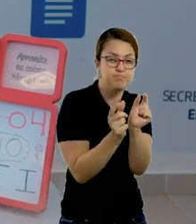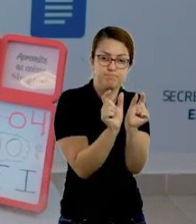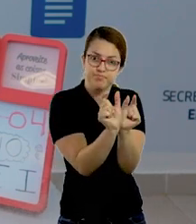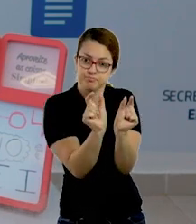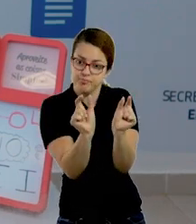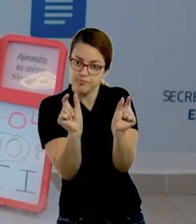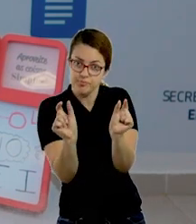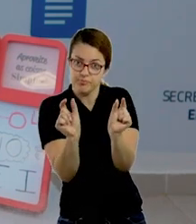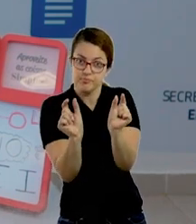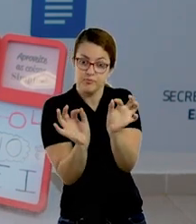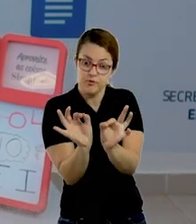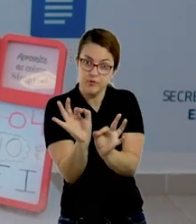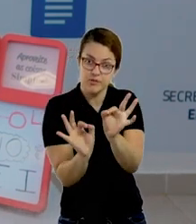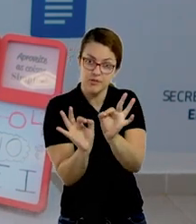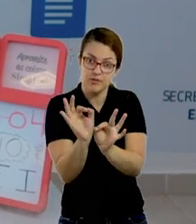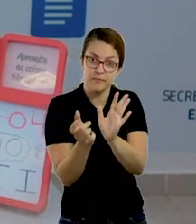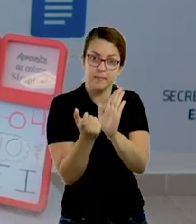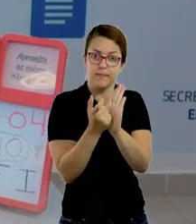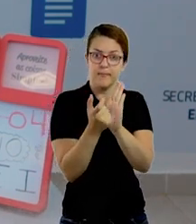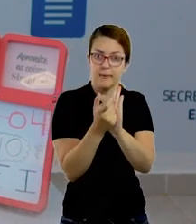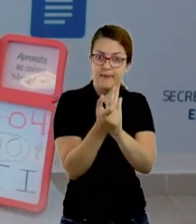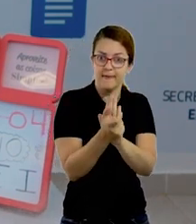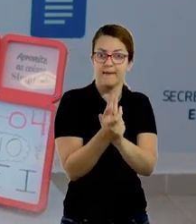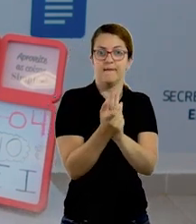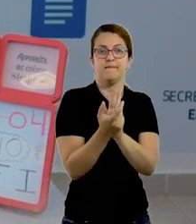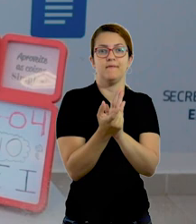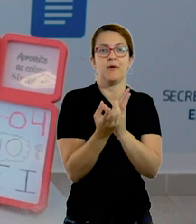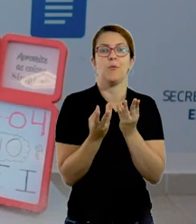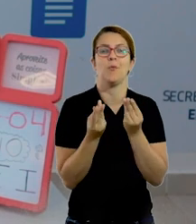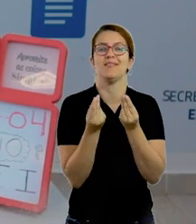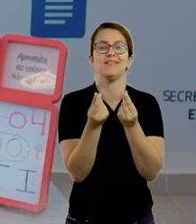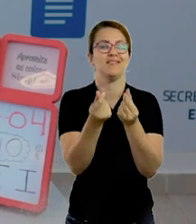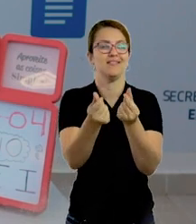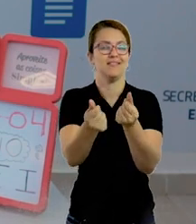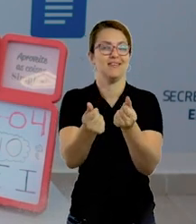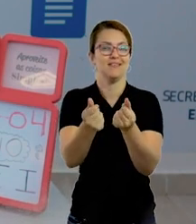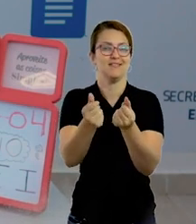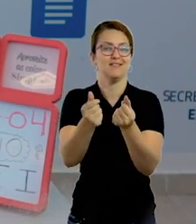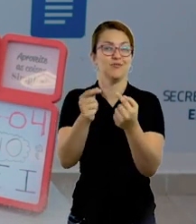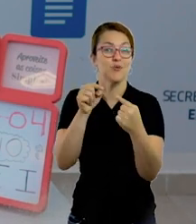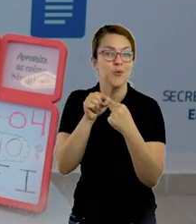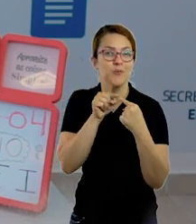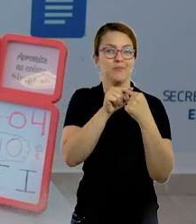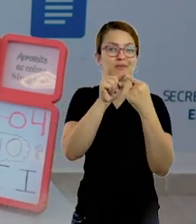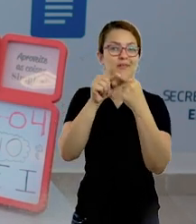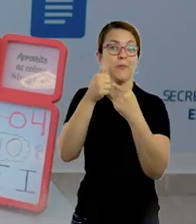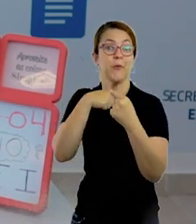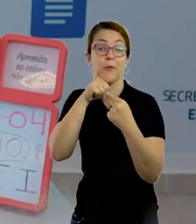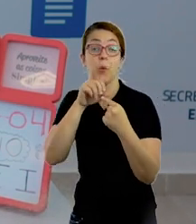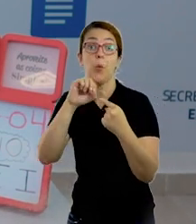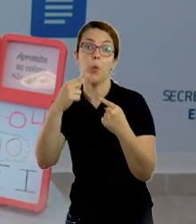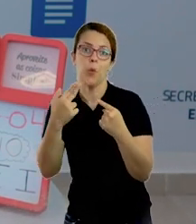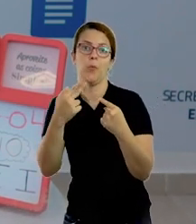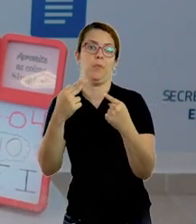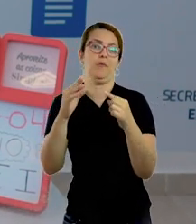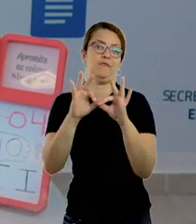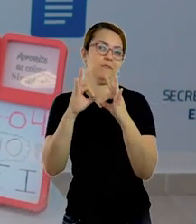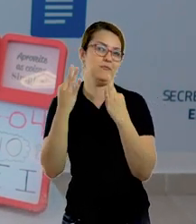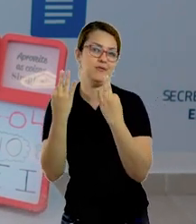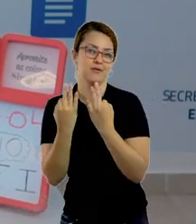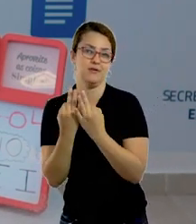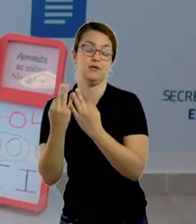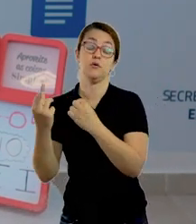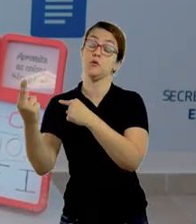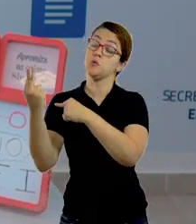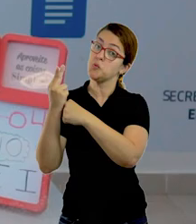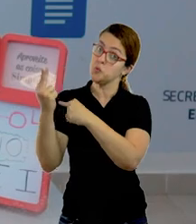palavras. Quais palavras? Qualidades em relação à mamãe ou aquela pessoa que cuida de você, que você tem muito carinho. Olhem